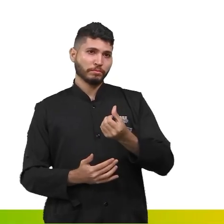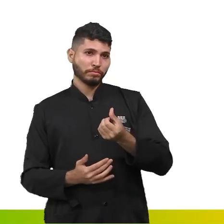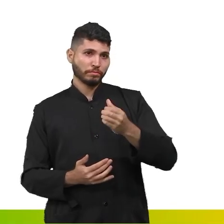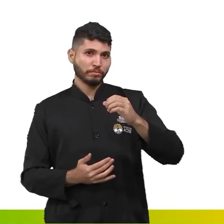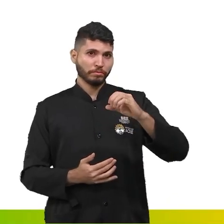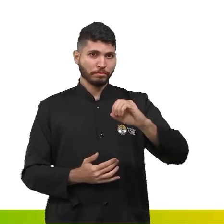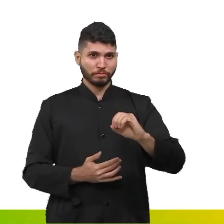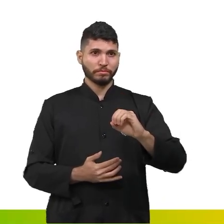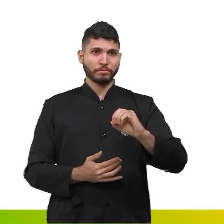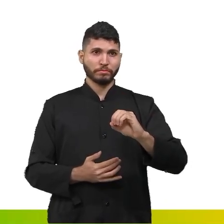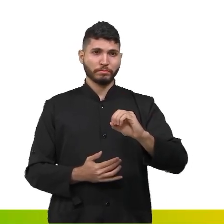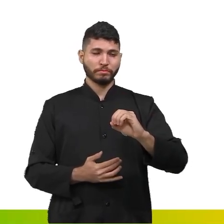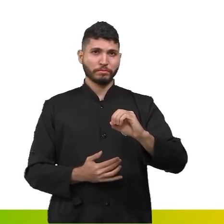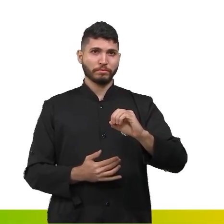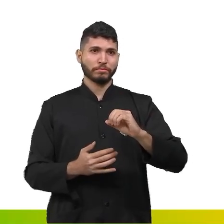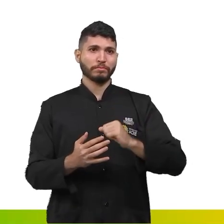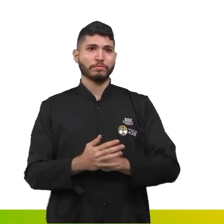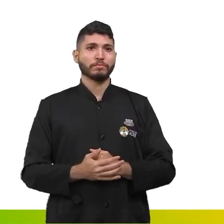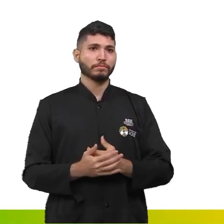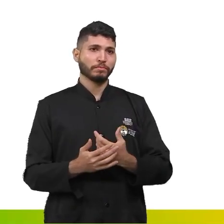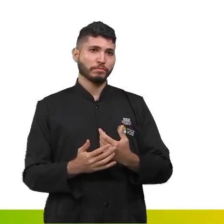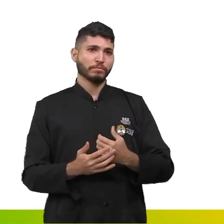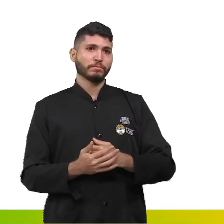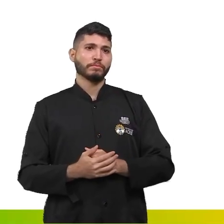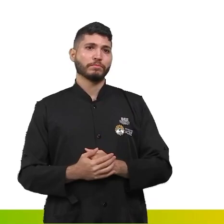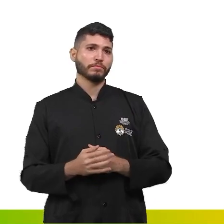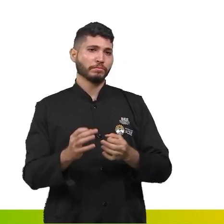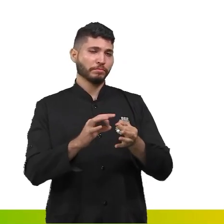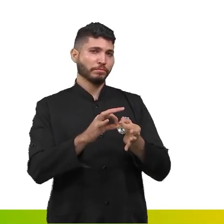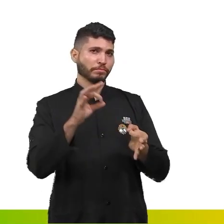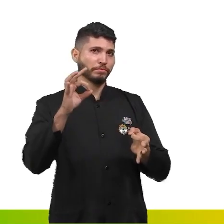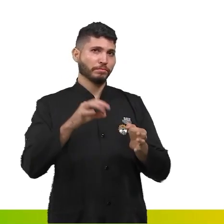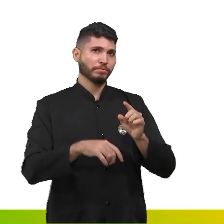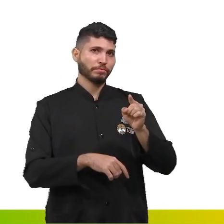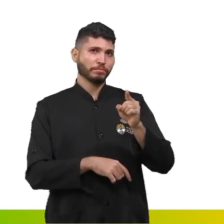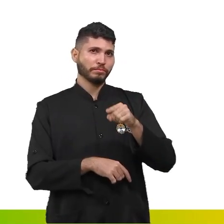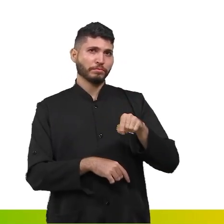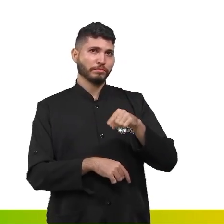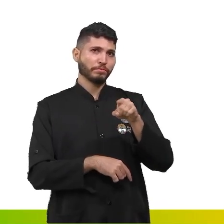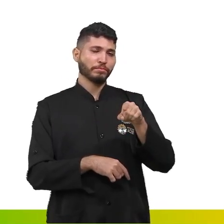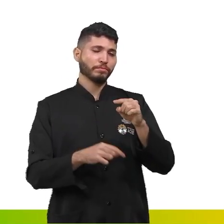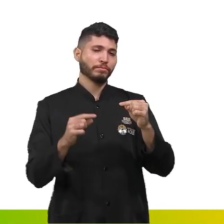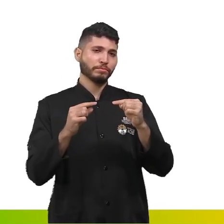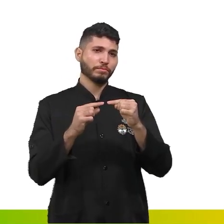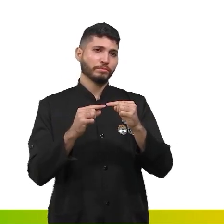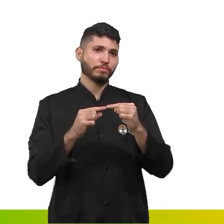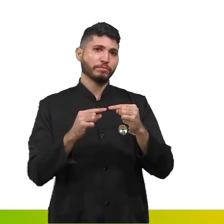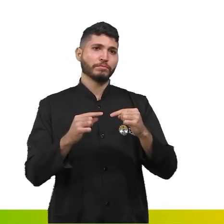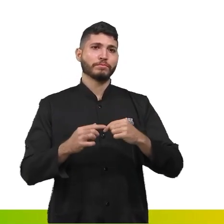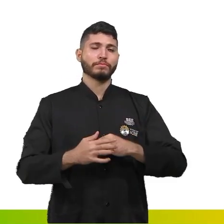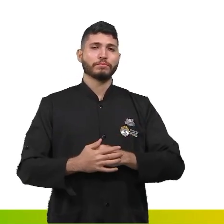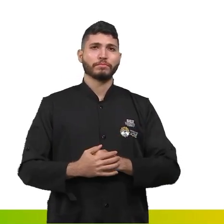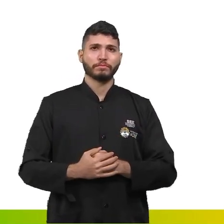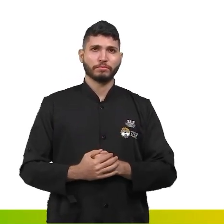60 graus é a medida do ângulo correspondente, ok?